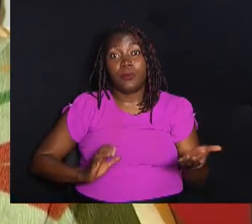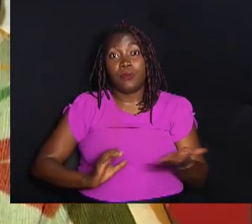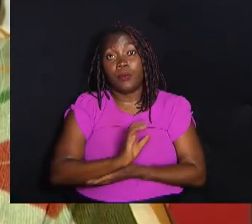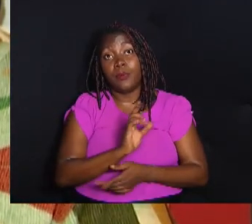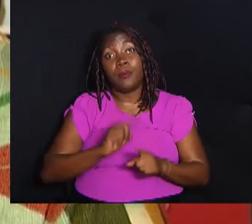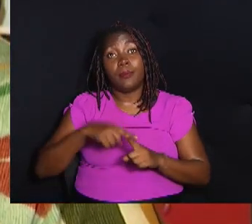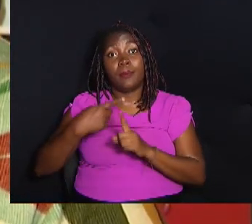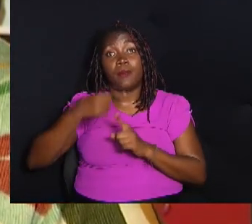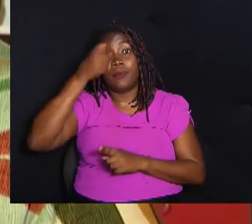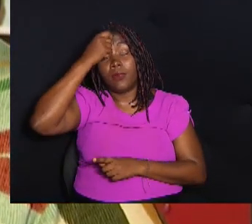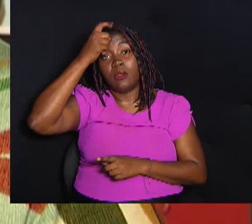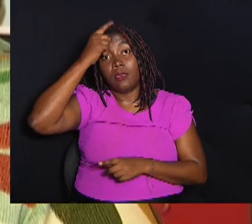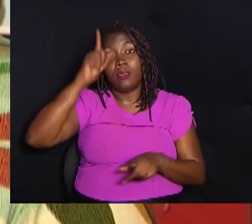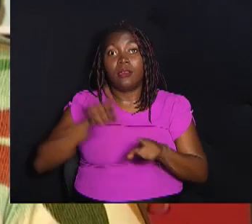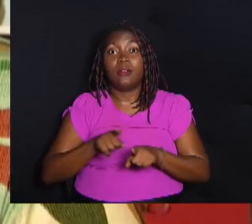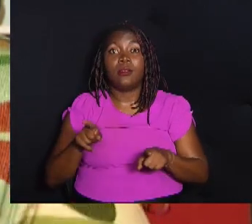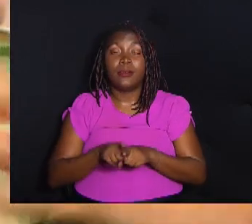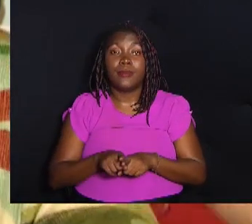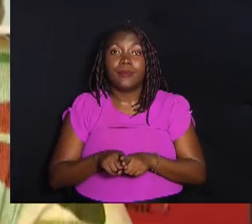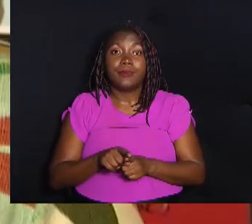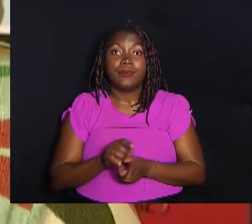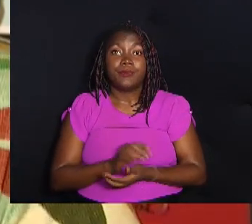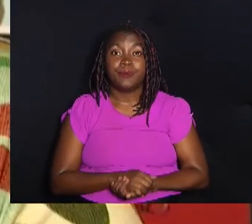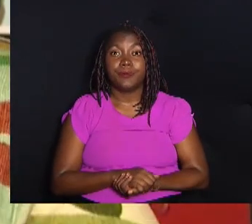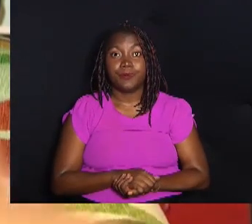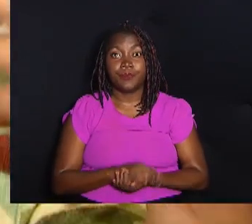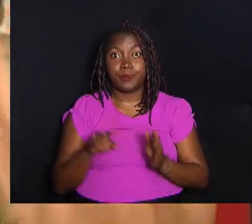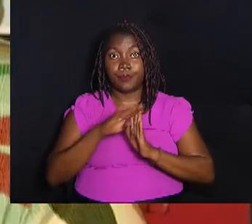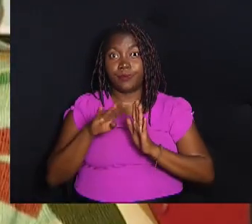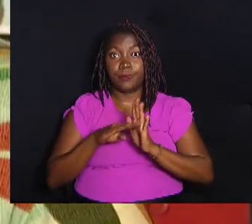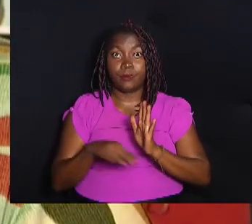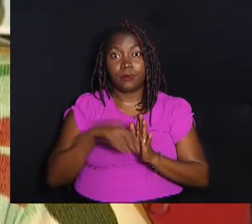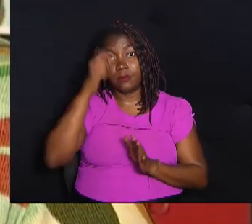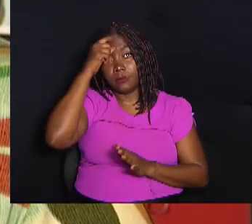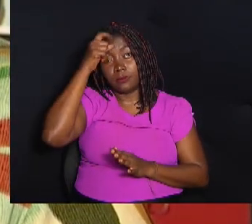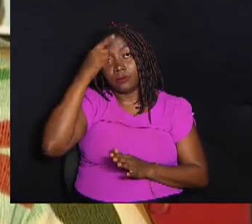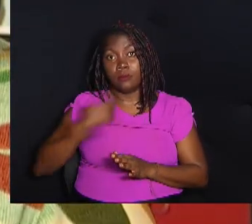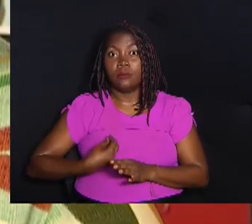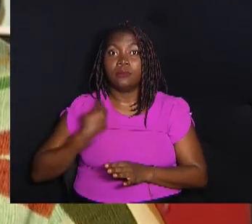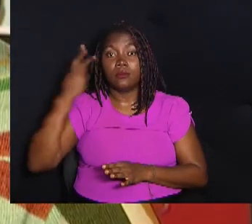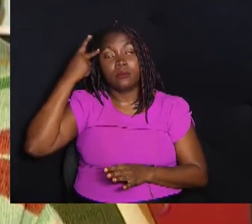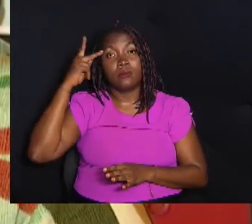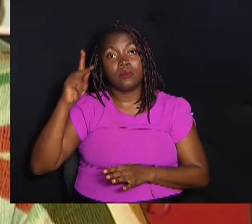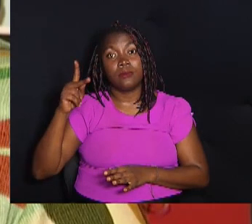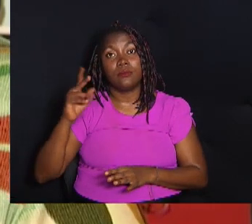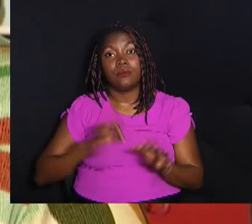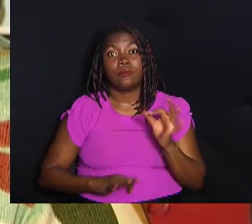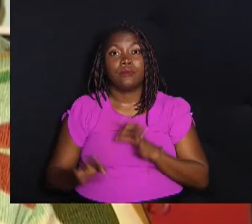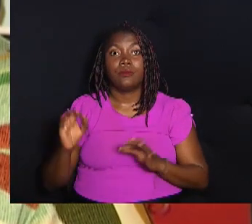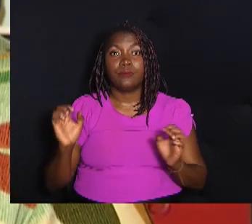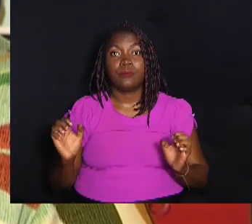Cultura né também atribuímos verba pro programa Cultura viva para outras né para realização de eventos